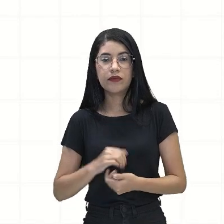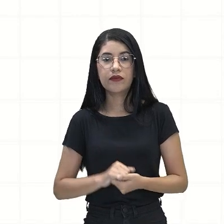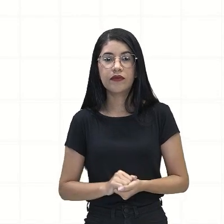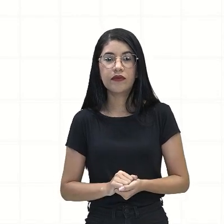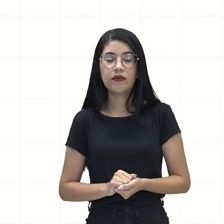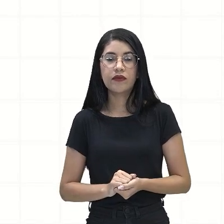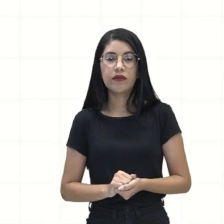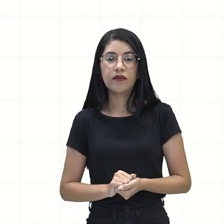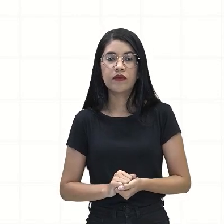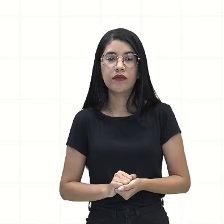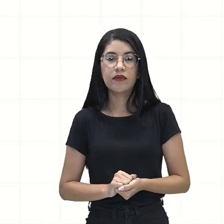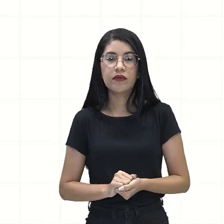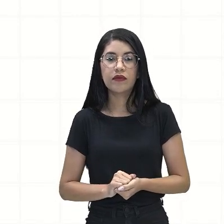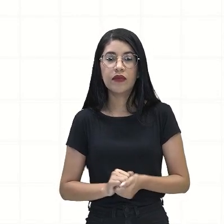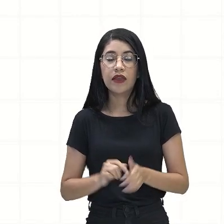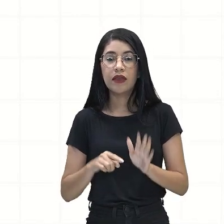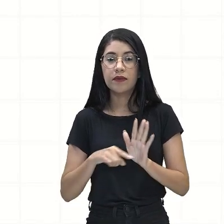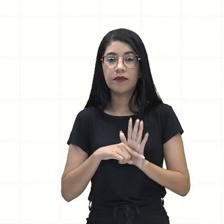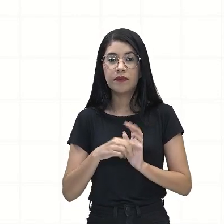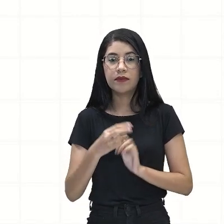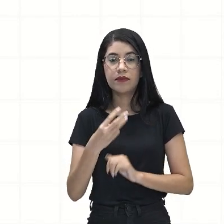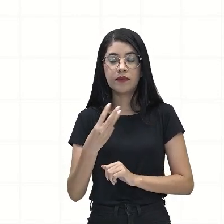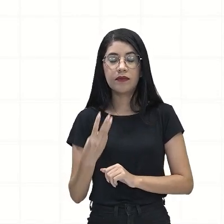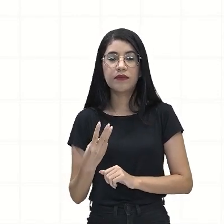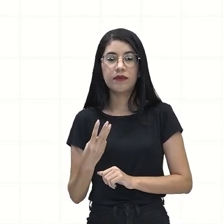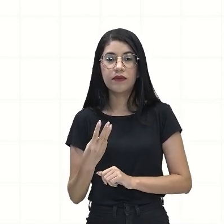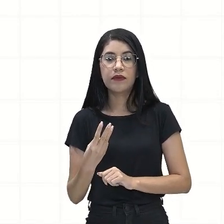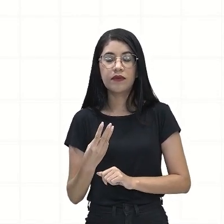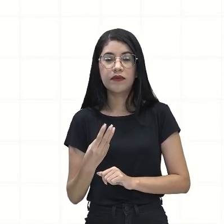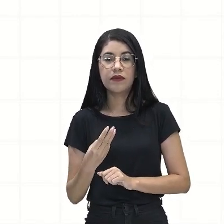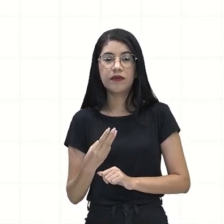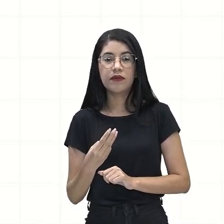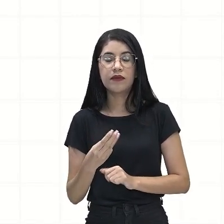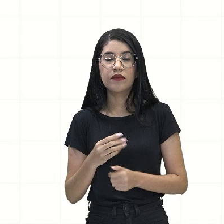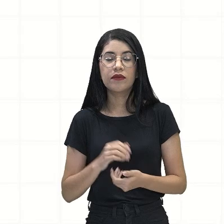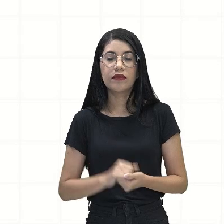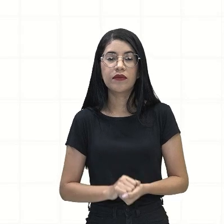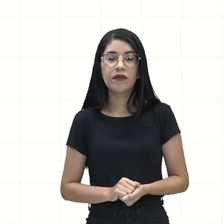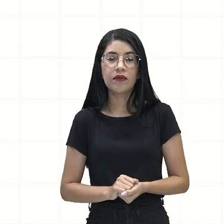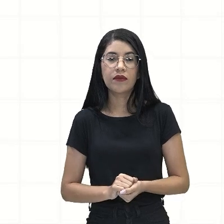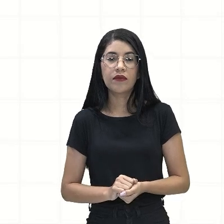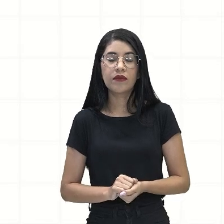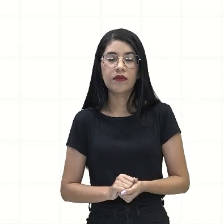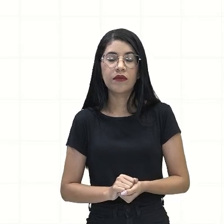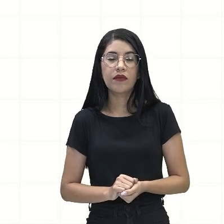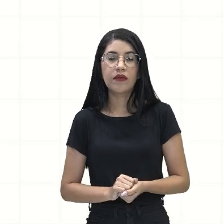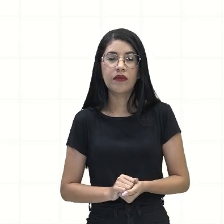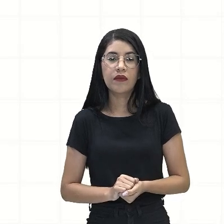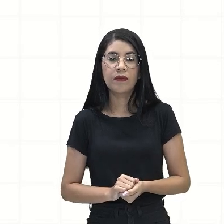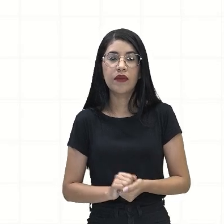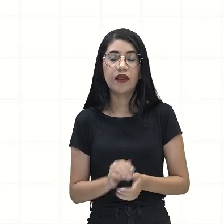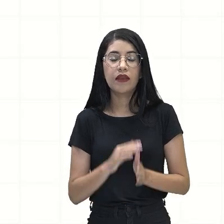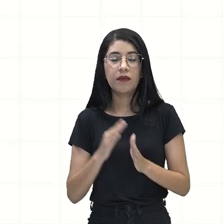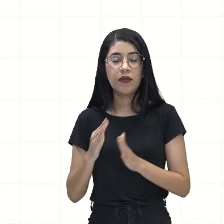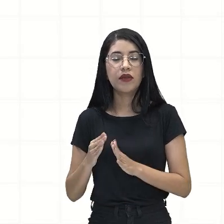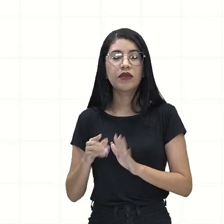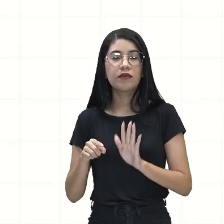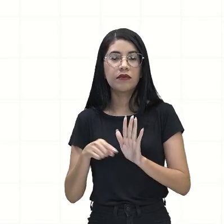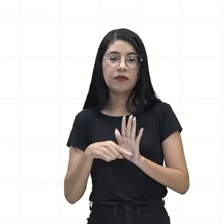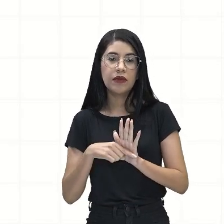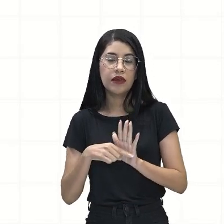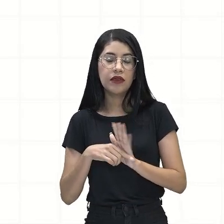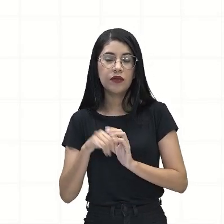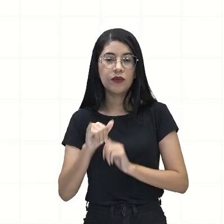que dá menos 3. A gente guarda aí esse resultado. Depois eu faço a subtração aqui do